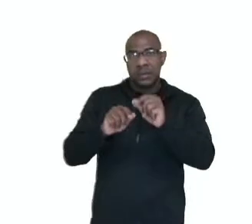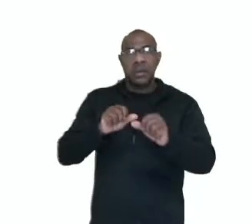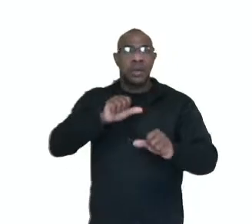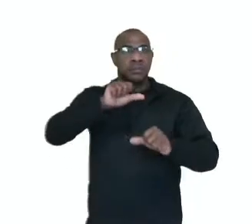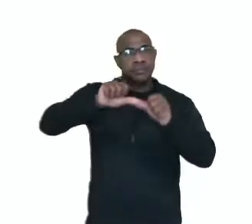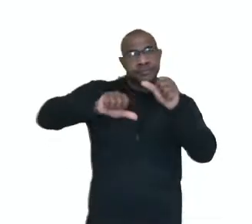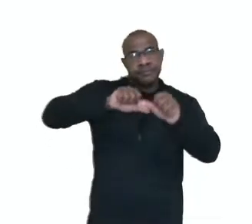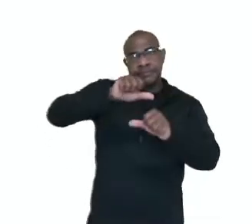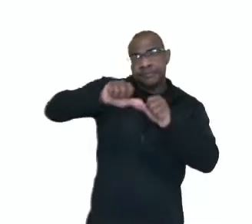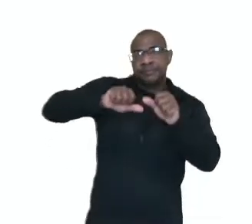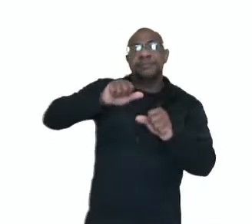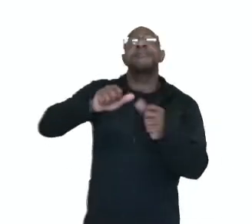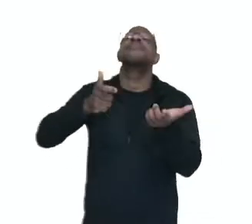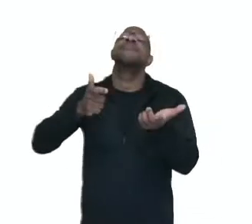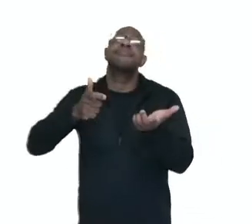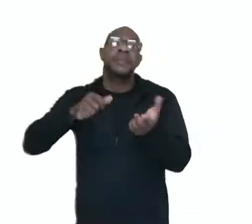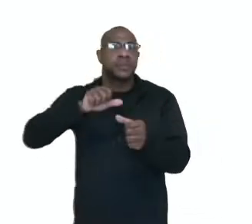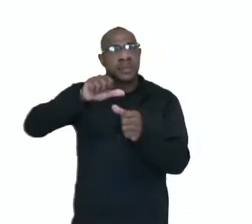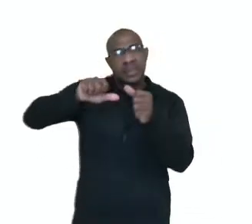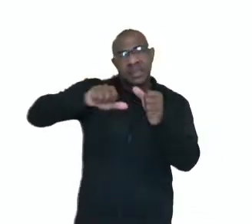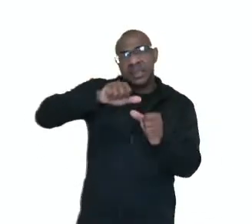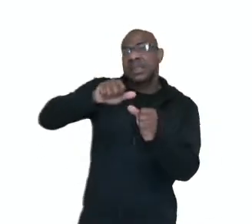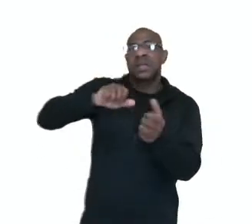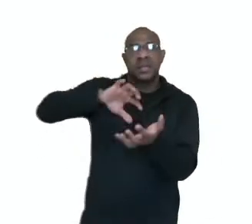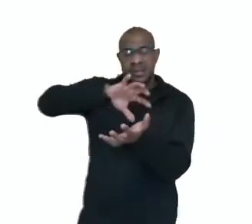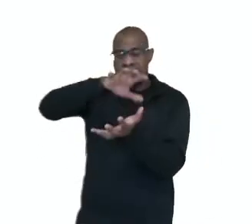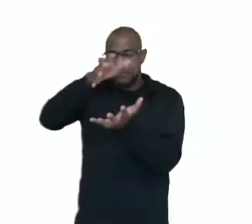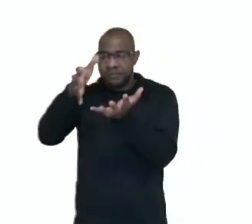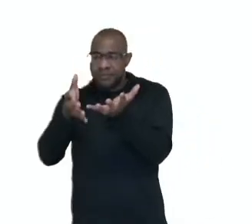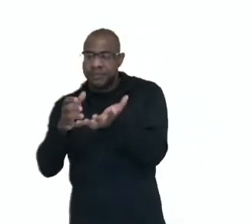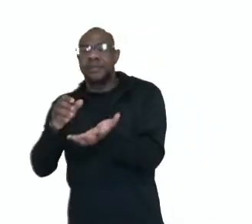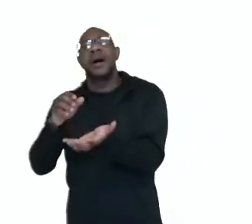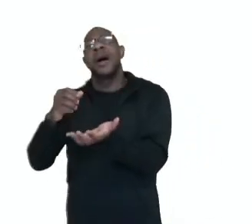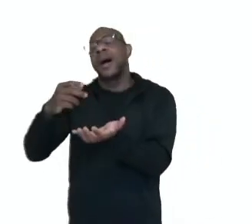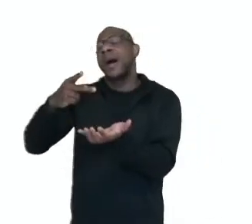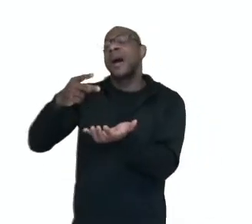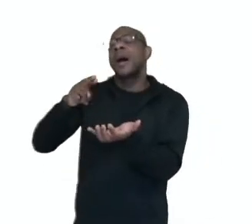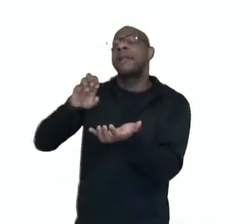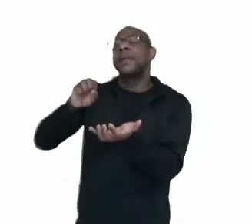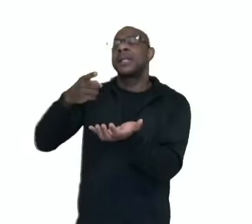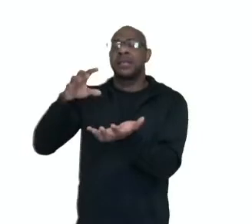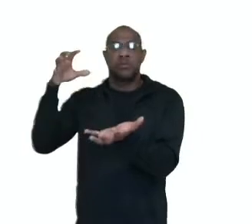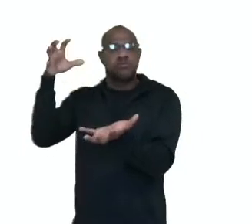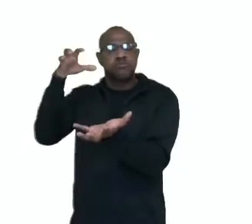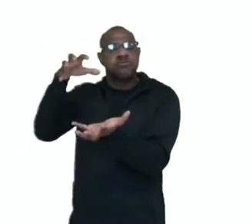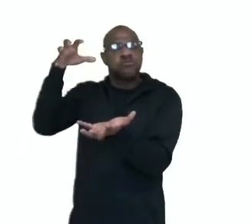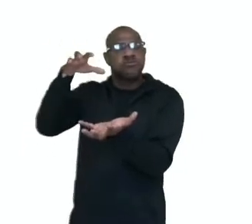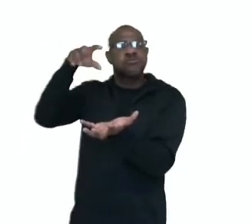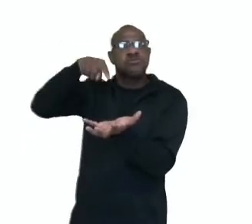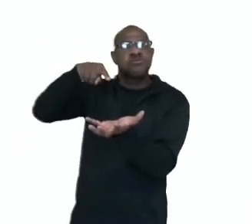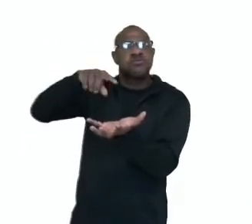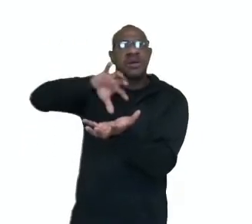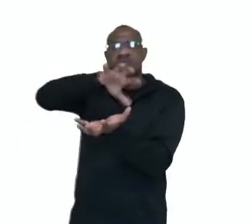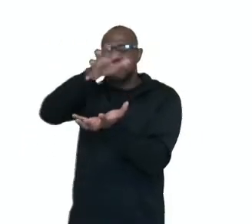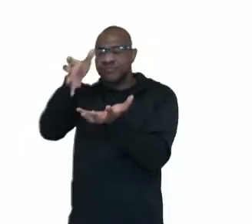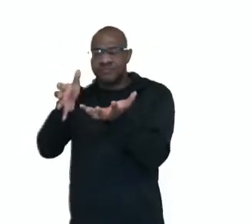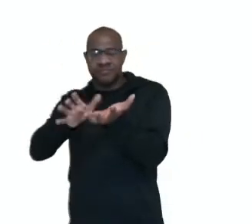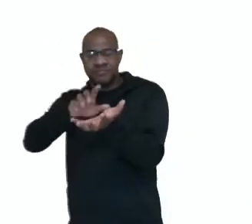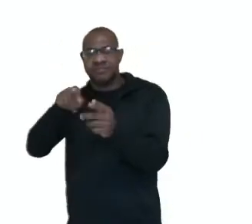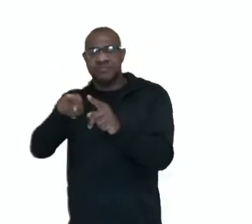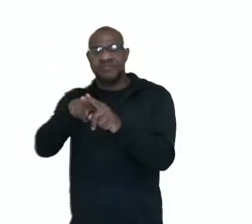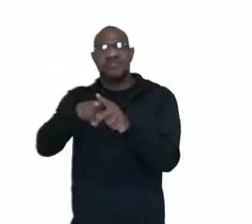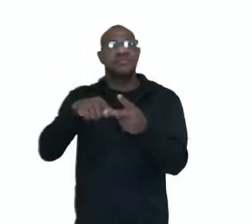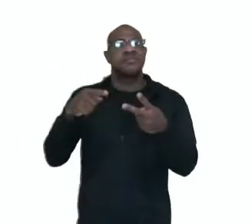variação da pressão atmosférica com a altitude. O segundo objetivo é identificar as causas naturais e